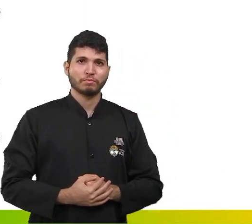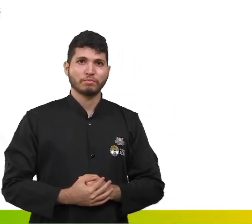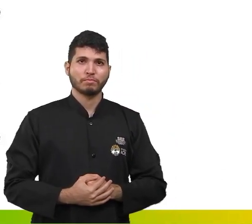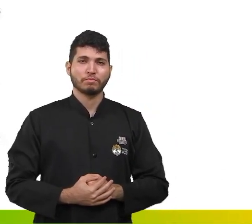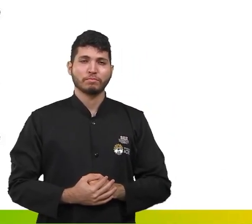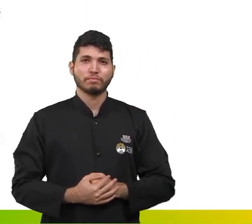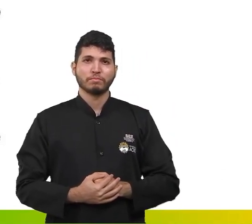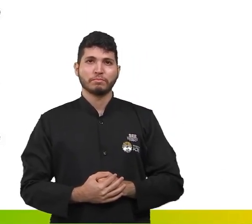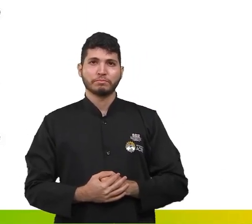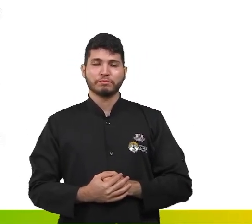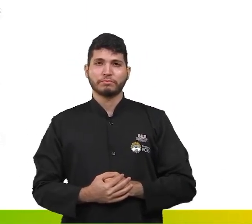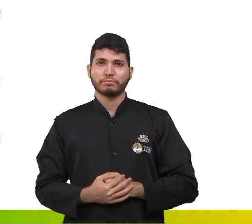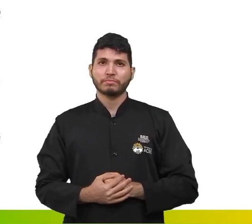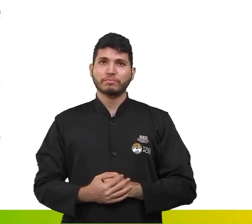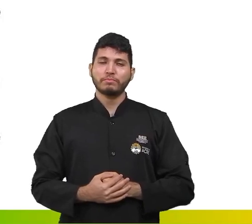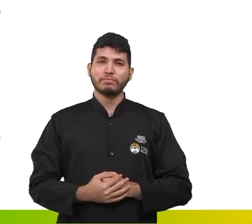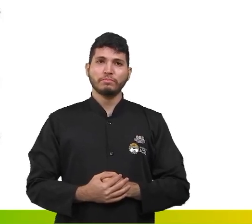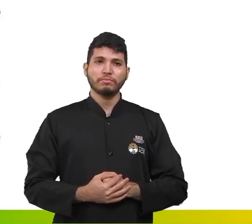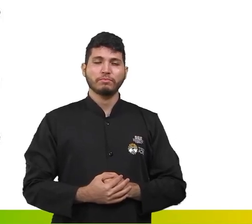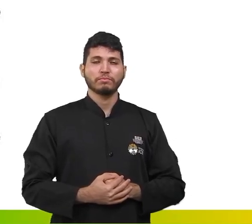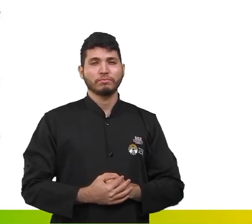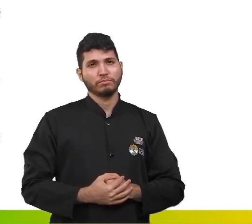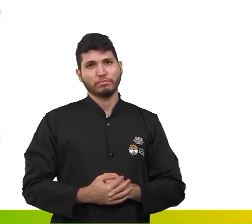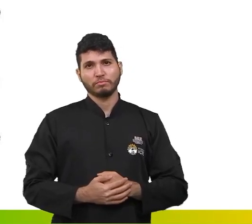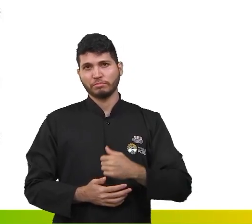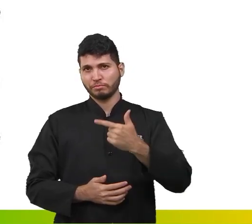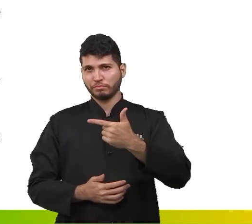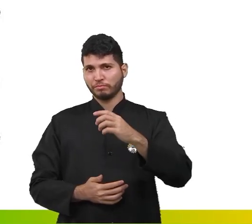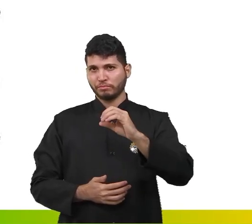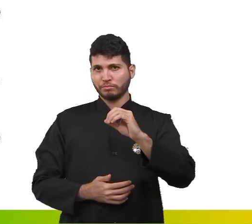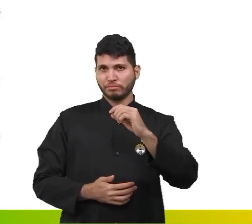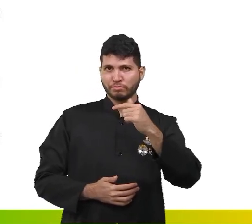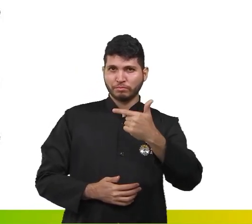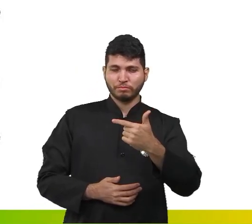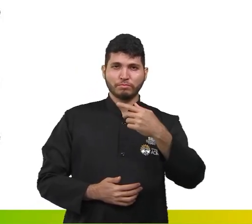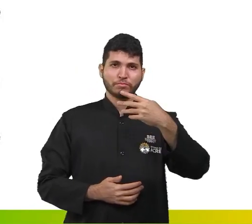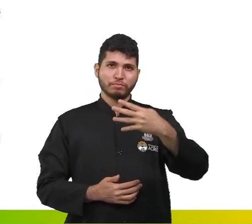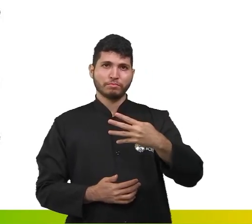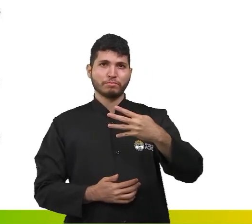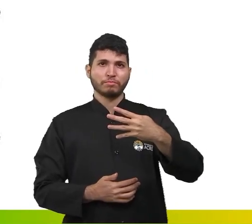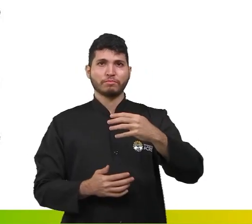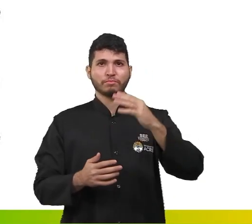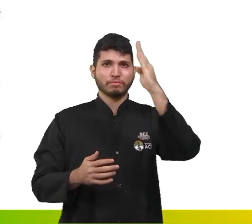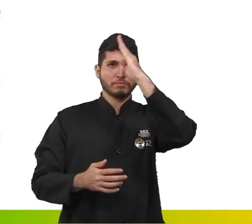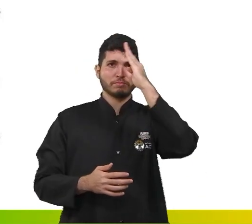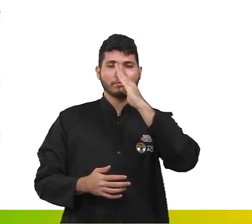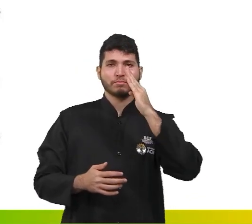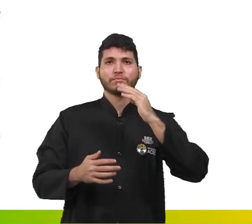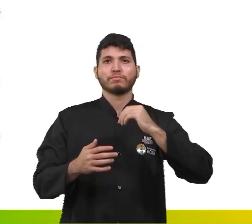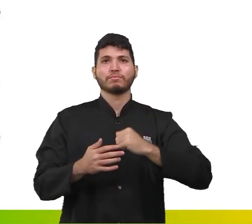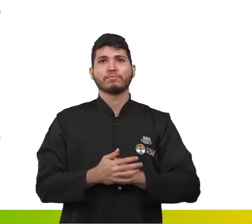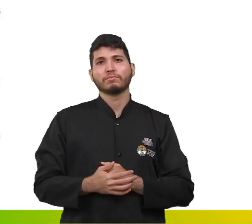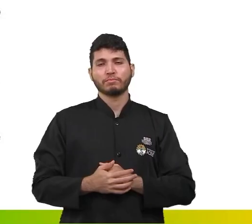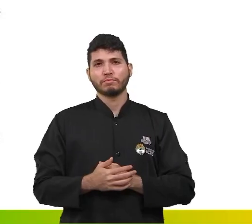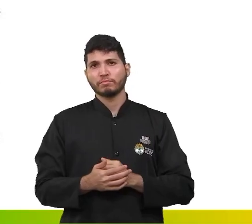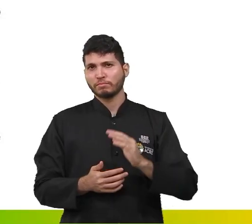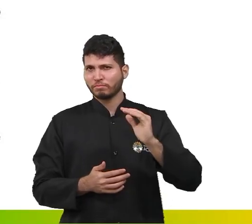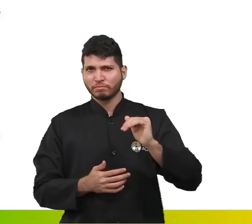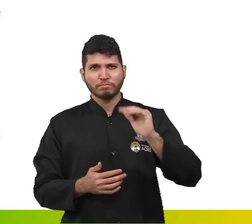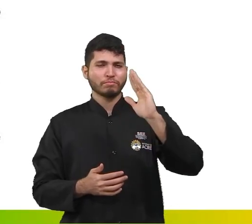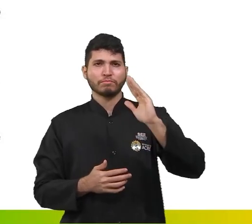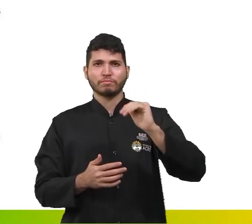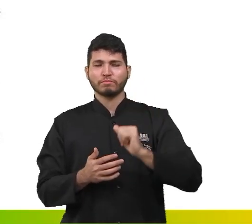aqui está o segundo. O terceiro dado diz o seguinte: em 2024, o Brasil atingiu o maior número